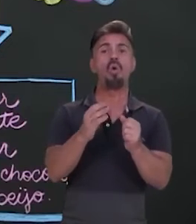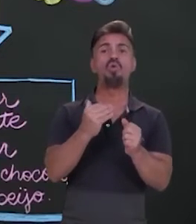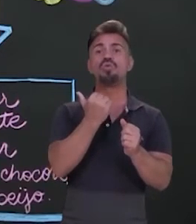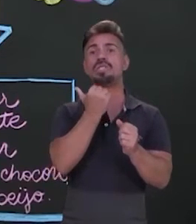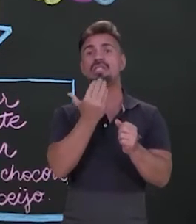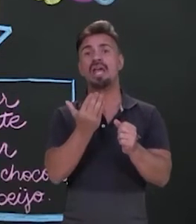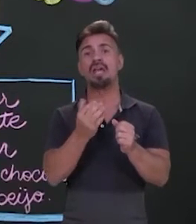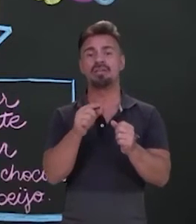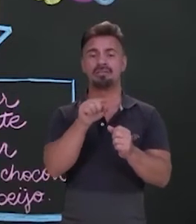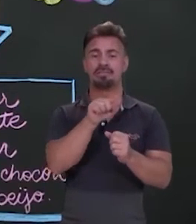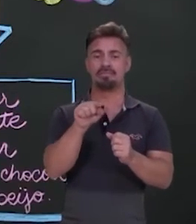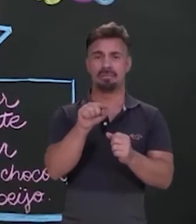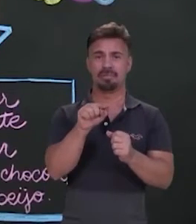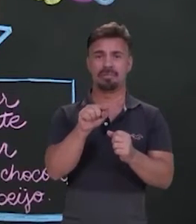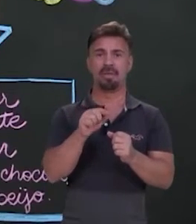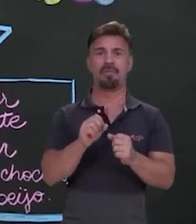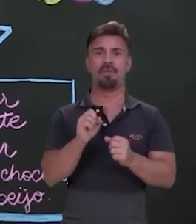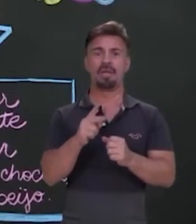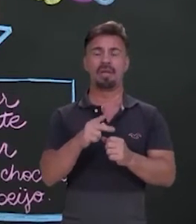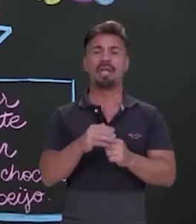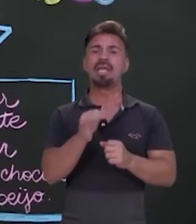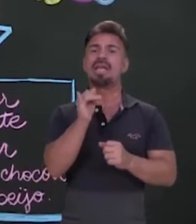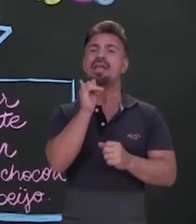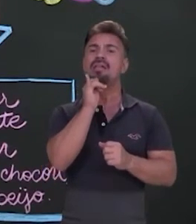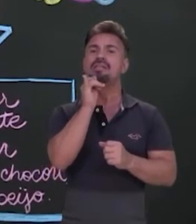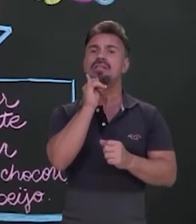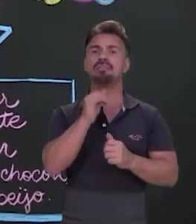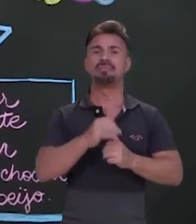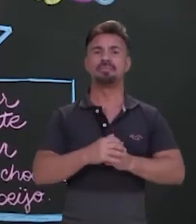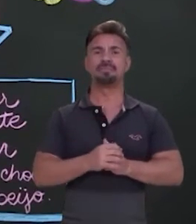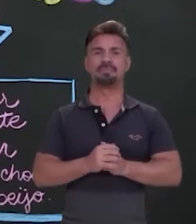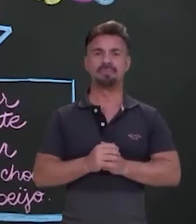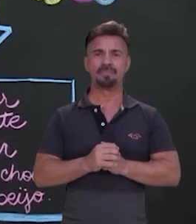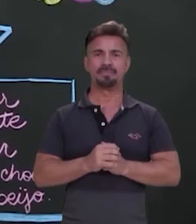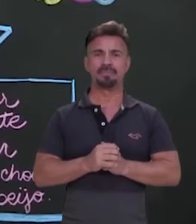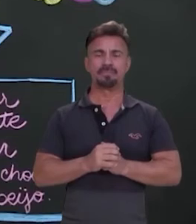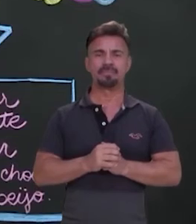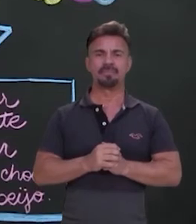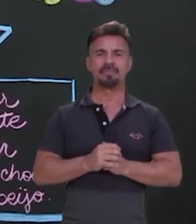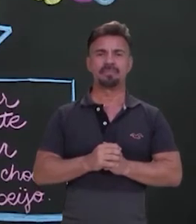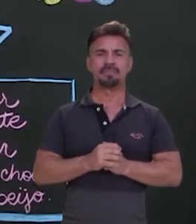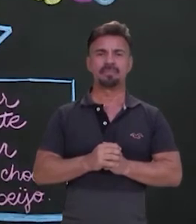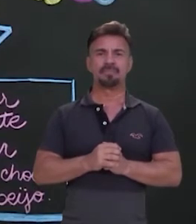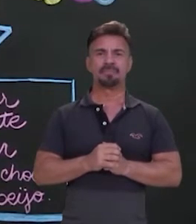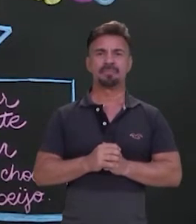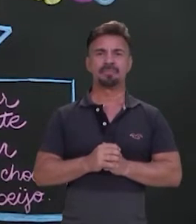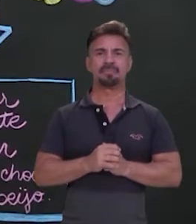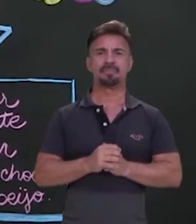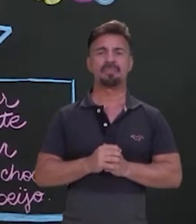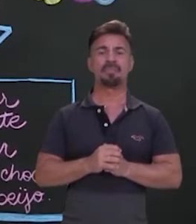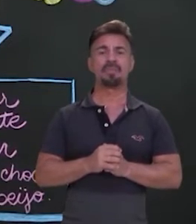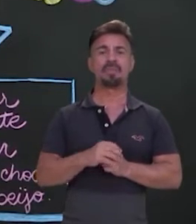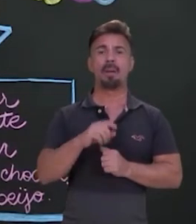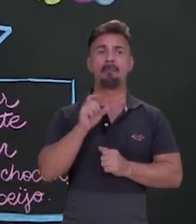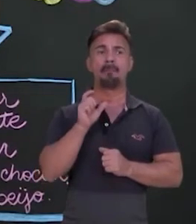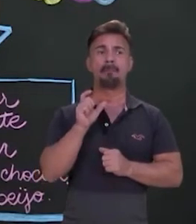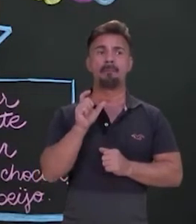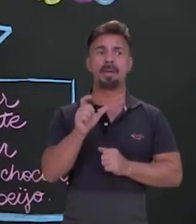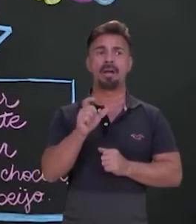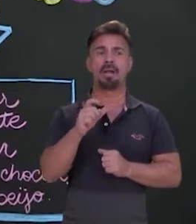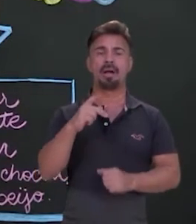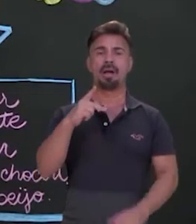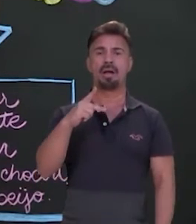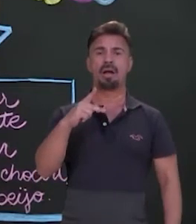o hífen, ok? Vamos ver alguns exemplos para compreender melhor esses conceitos? Olha só a palavra